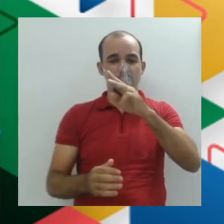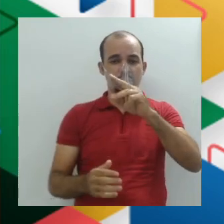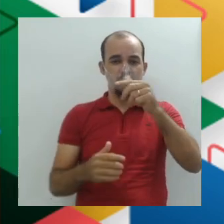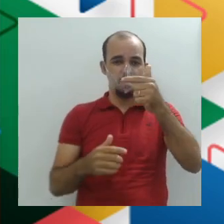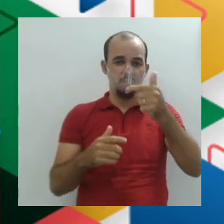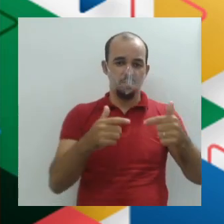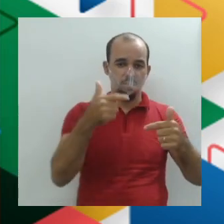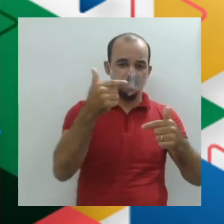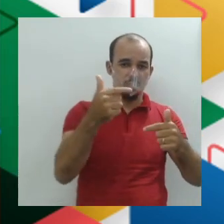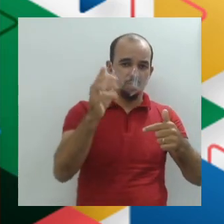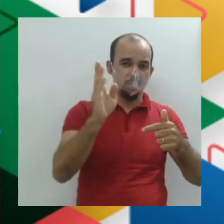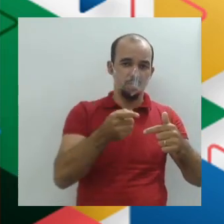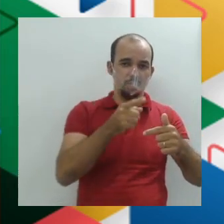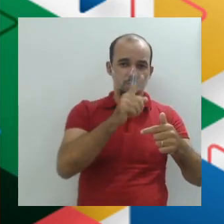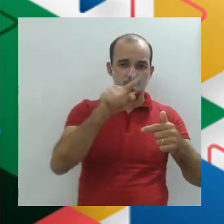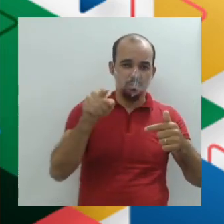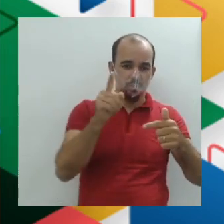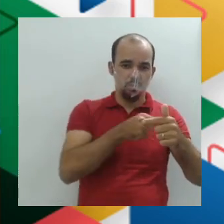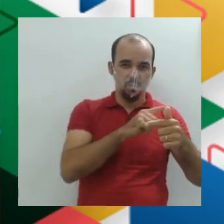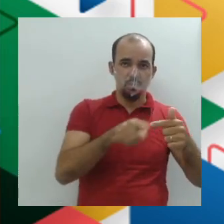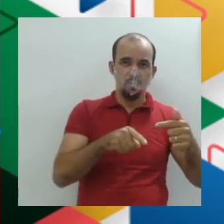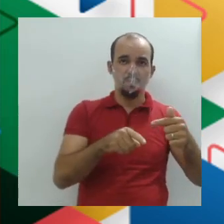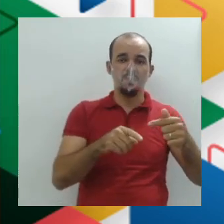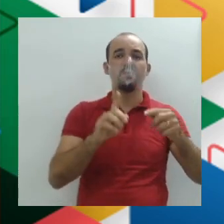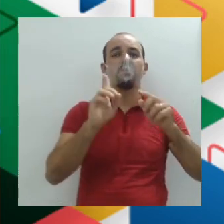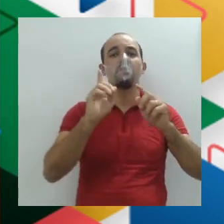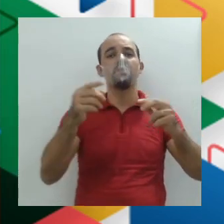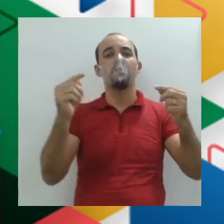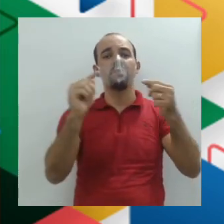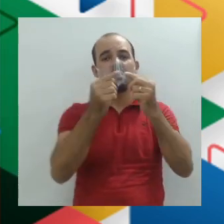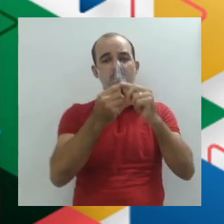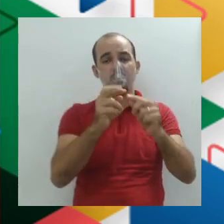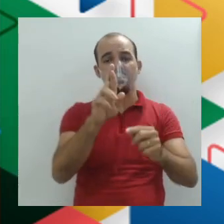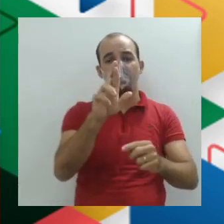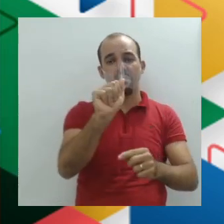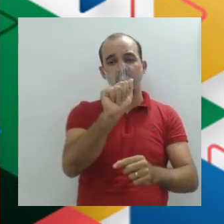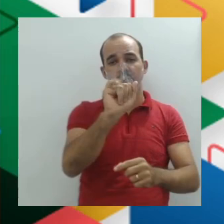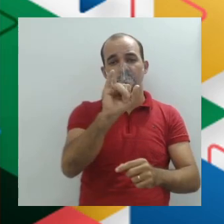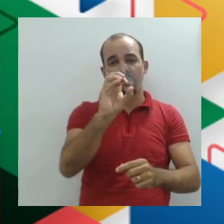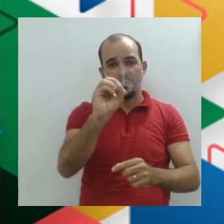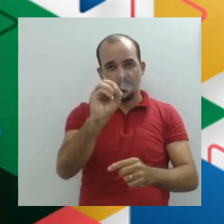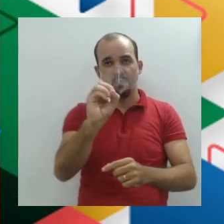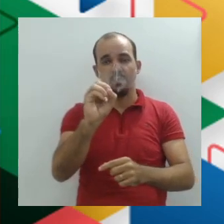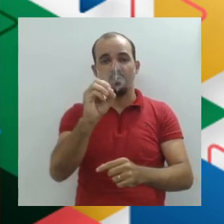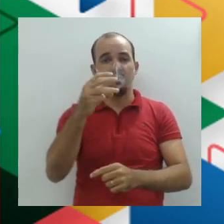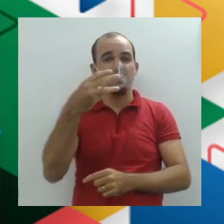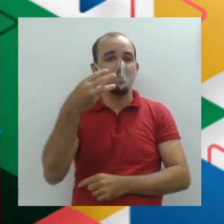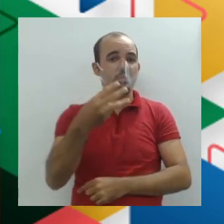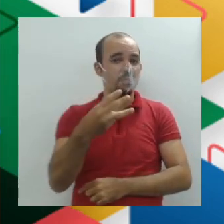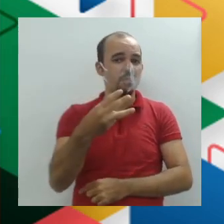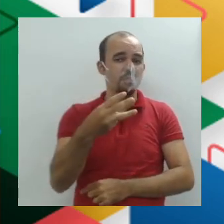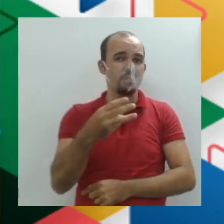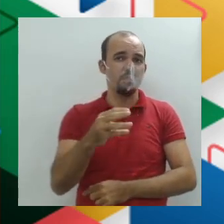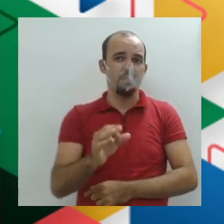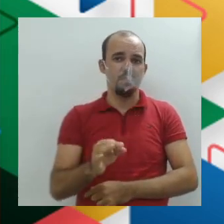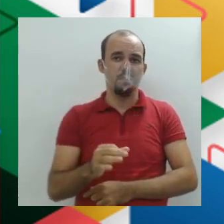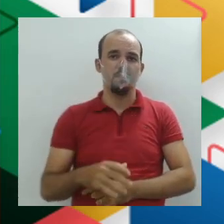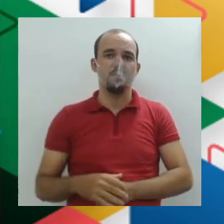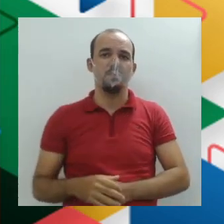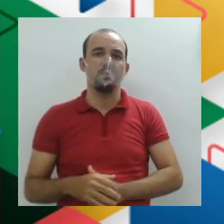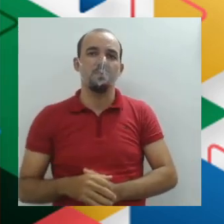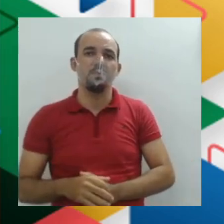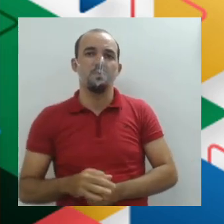1 sobre raiz de 3. Eita, Walter, nem deu certo. Ô, gente, lembra de racionalizar? Racionaliza